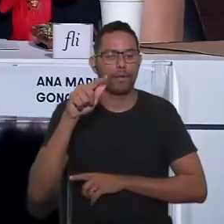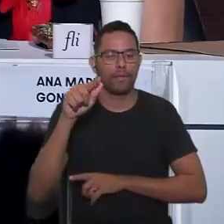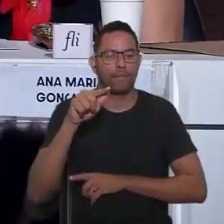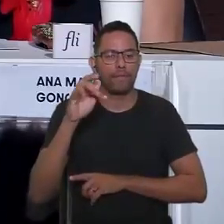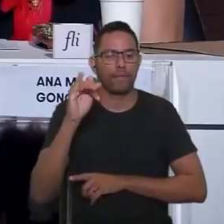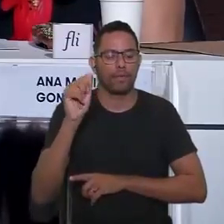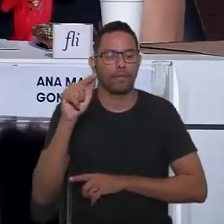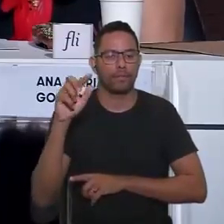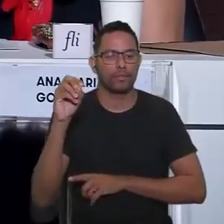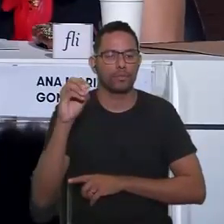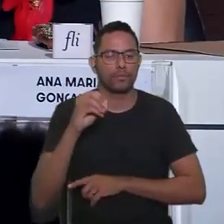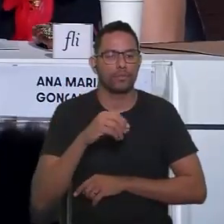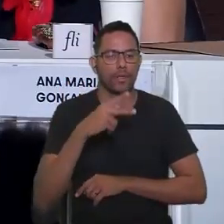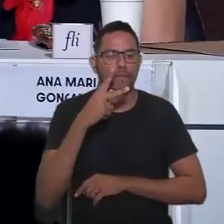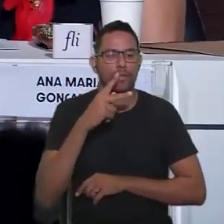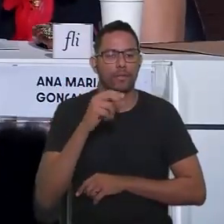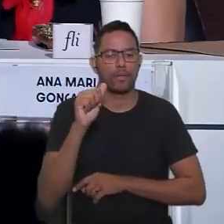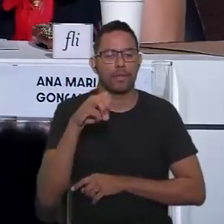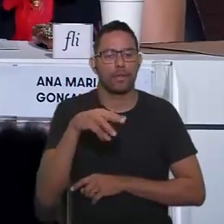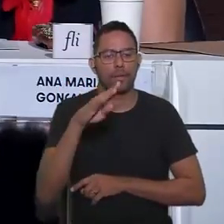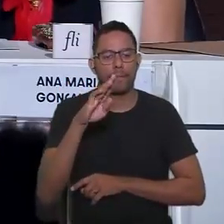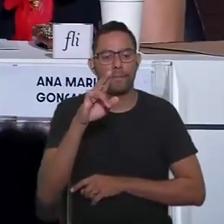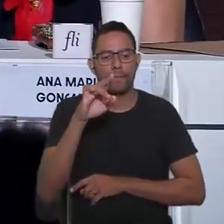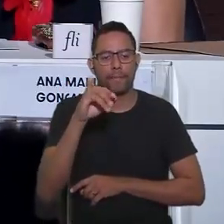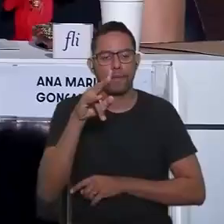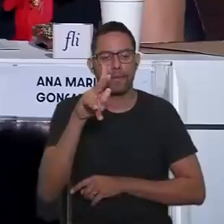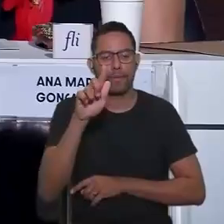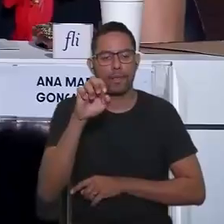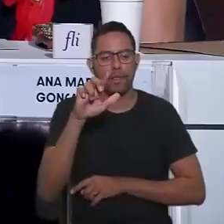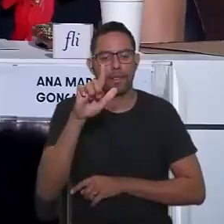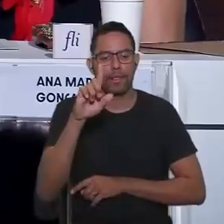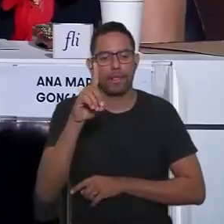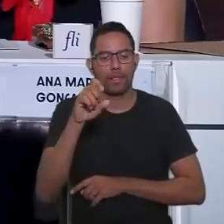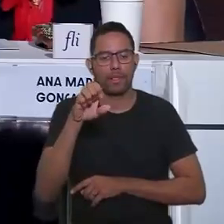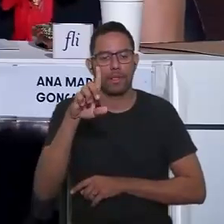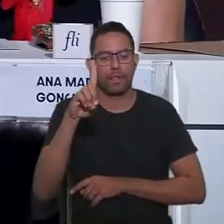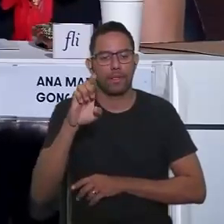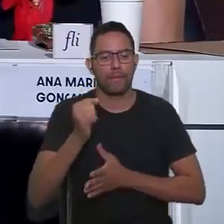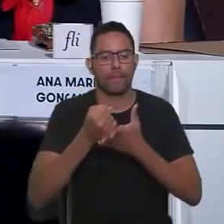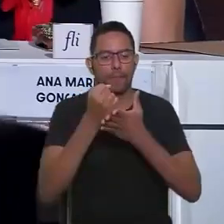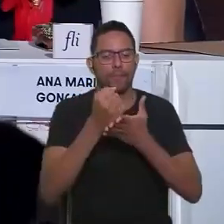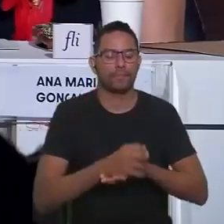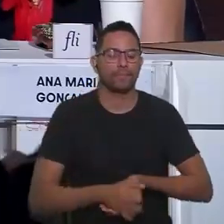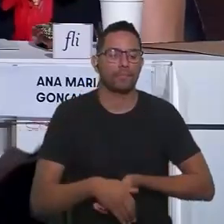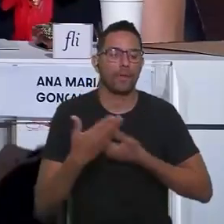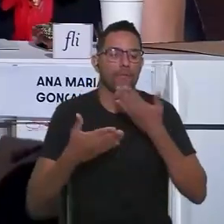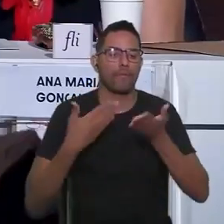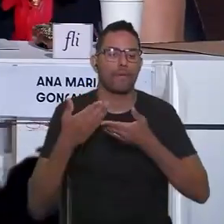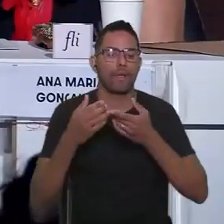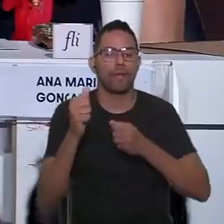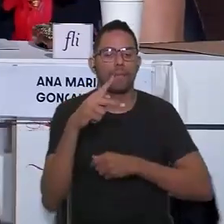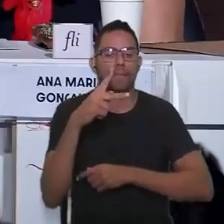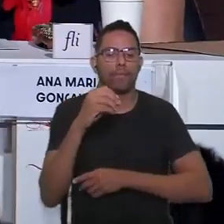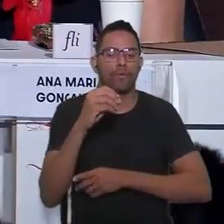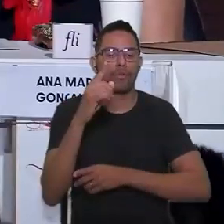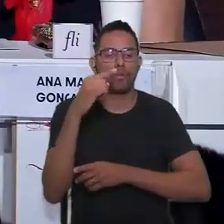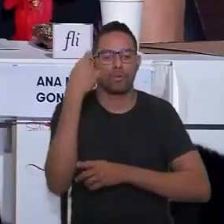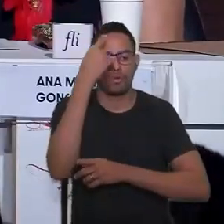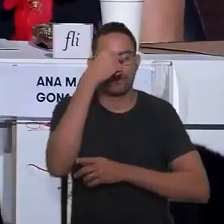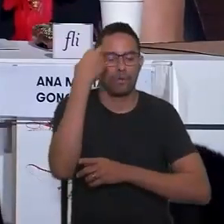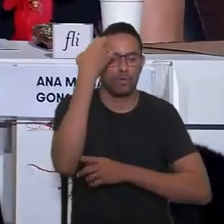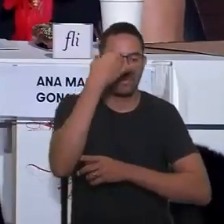Joseph Kizerbo nos fala da ambiguidade que elas carregam, em como elas são envolvidas por apologias,